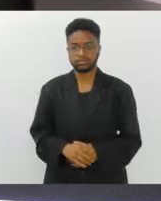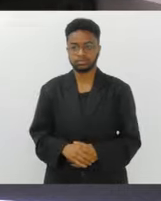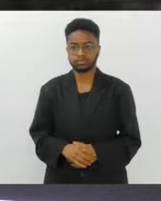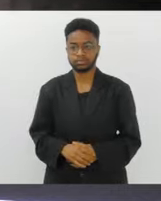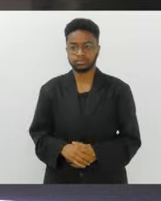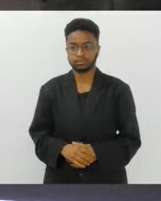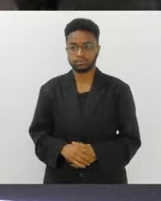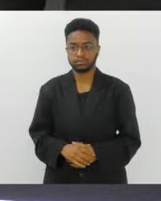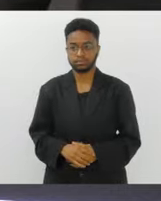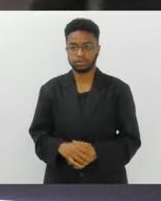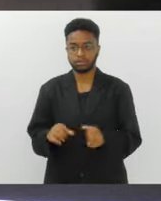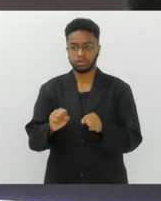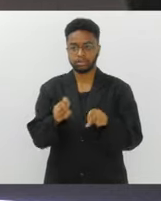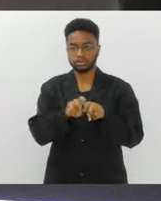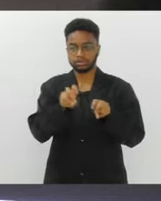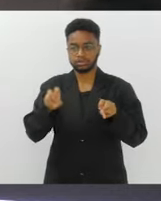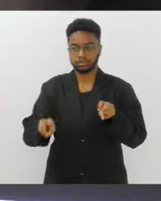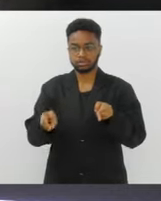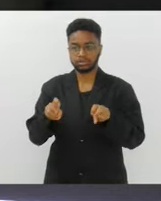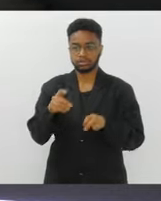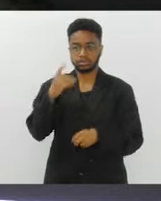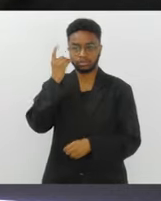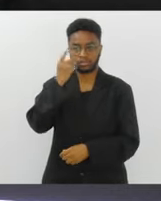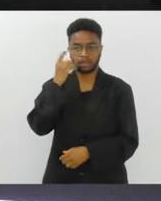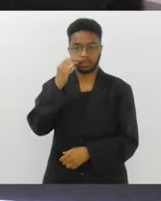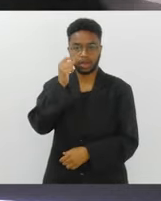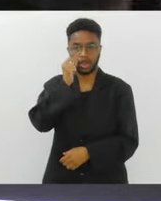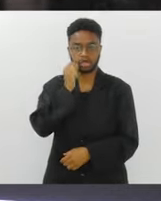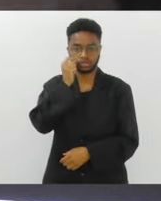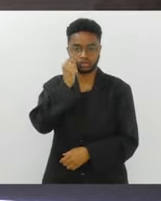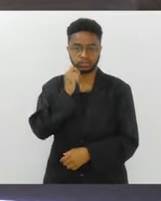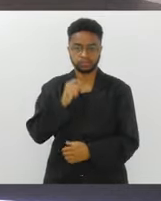Senta aí do lado do deputado Ratinho, por favor, doutor Show.